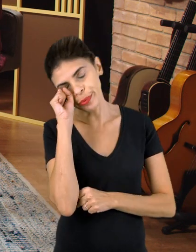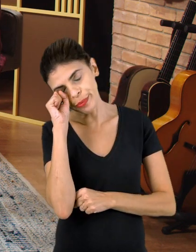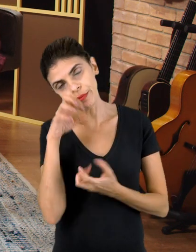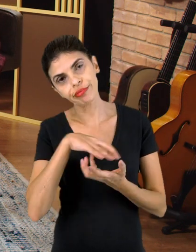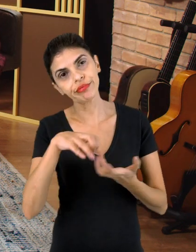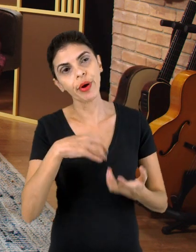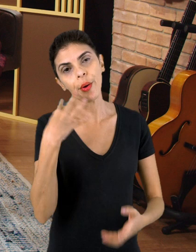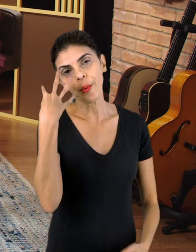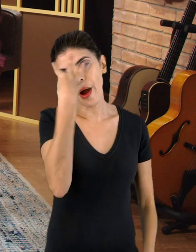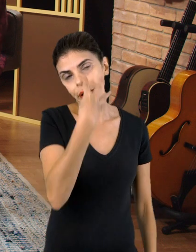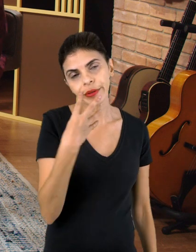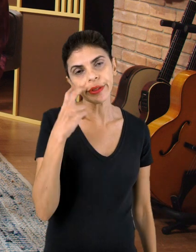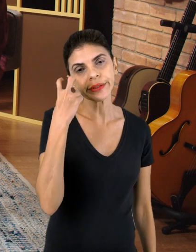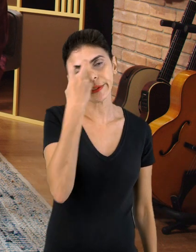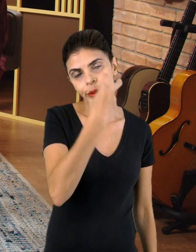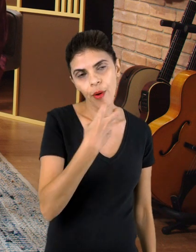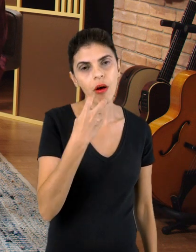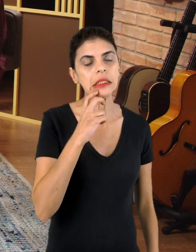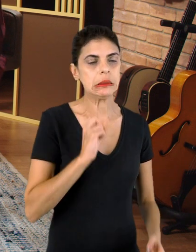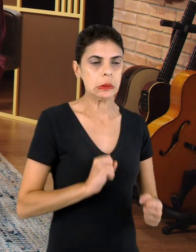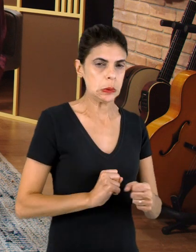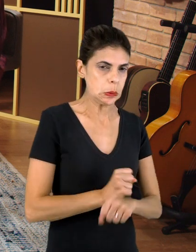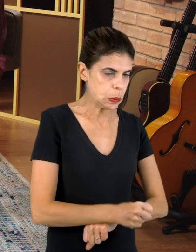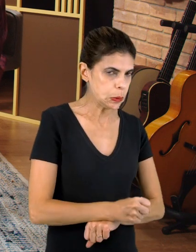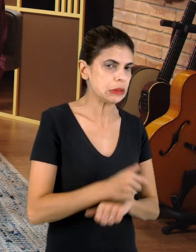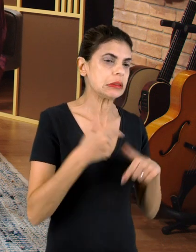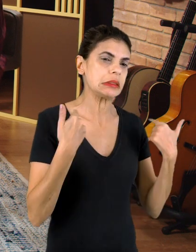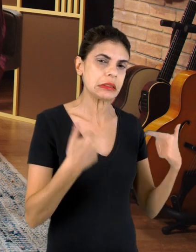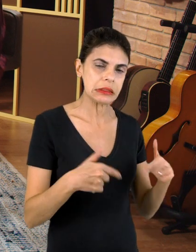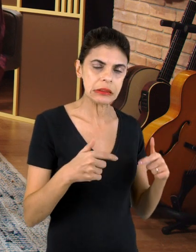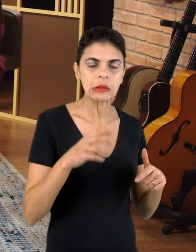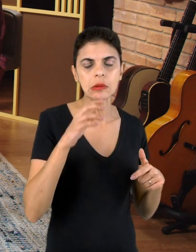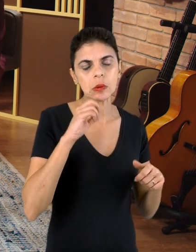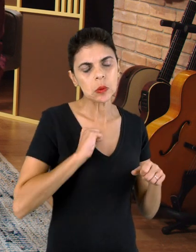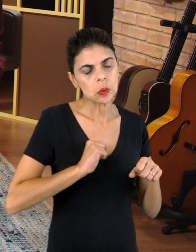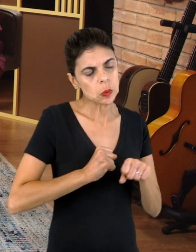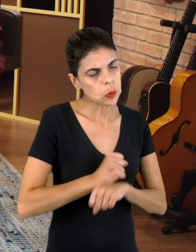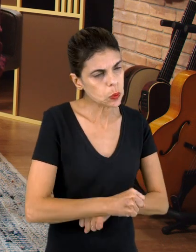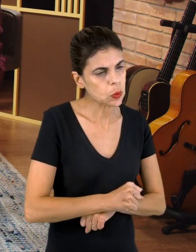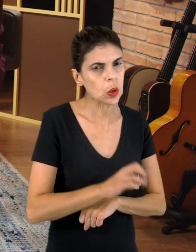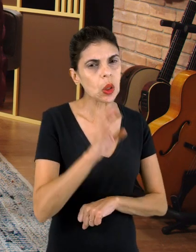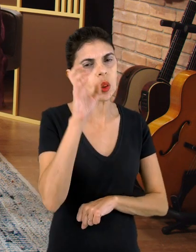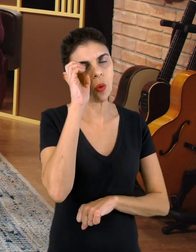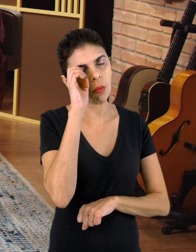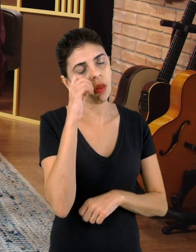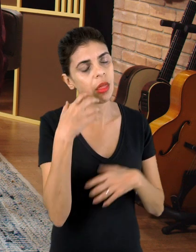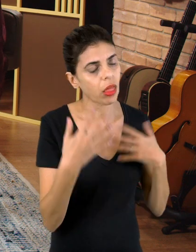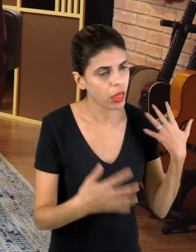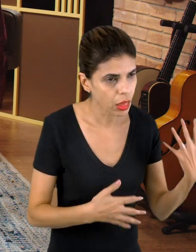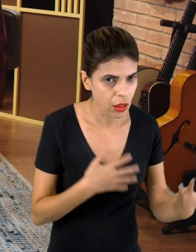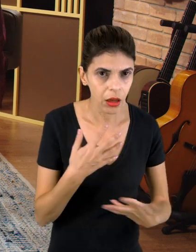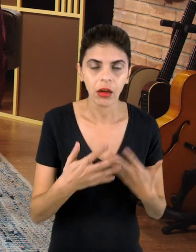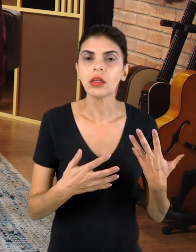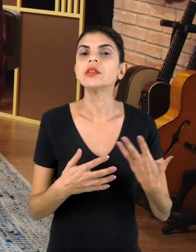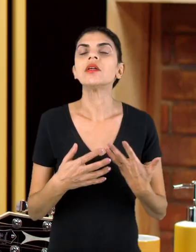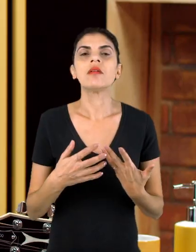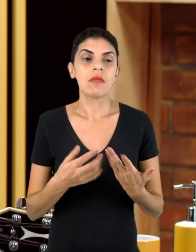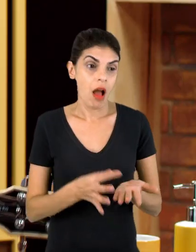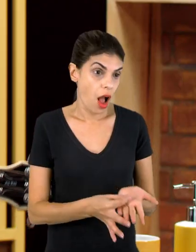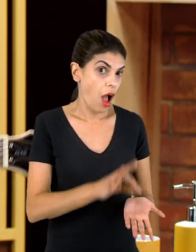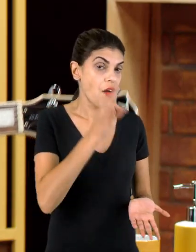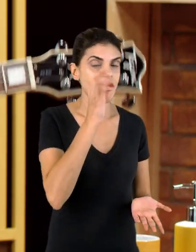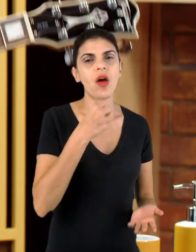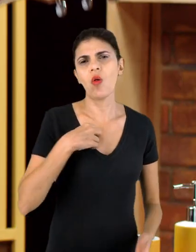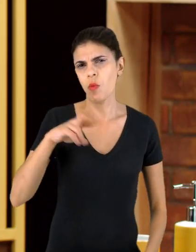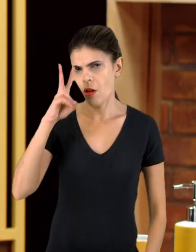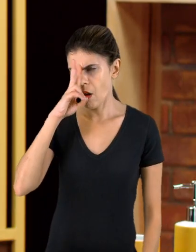por 4, 5 horas. Era muita. Então, assim, dormir no palco assim, a base eu tive, de Coca-Cola e não café. Foi muitos, mas eu lembro